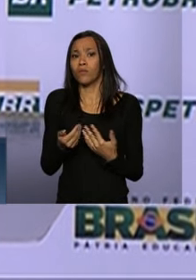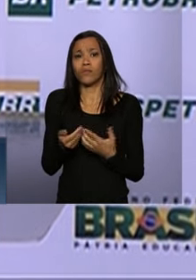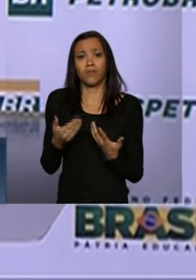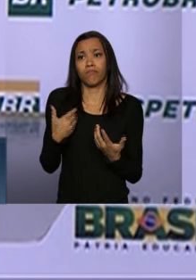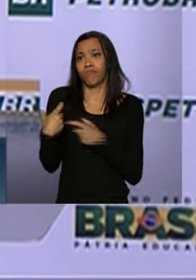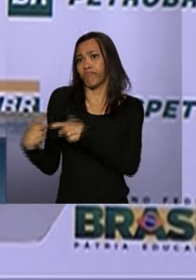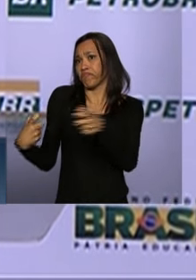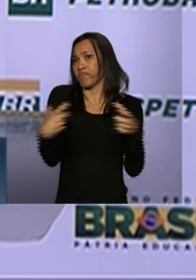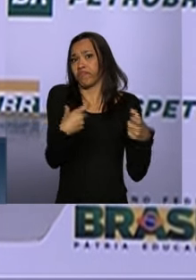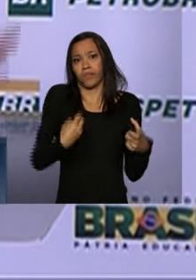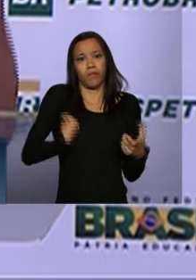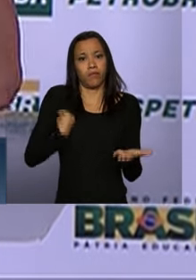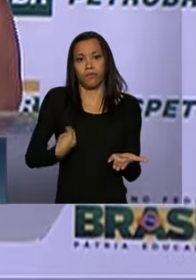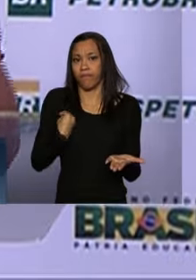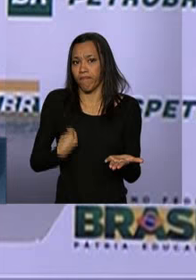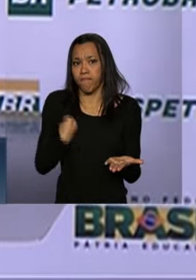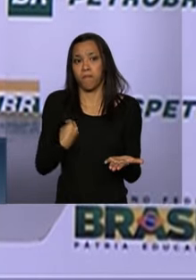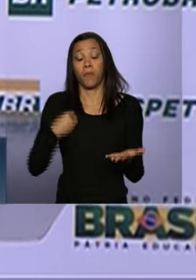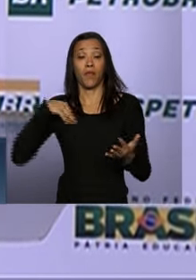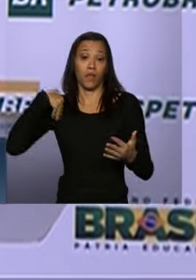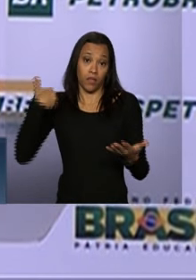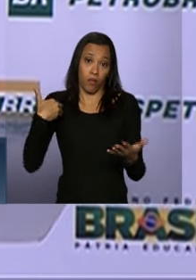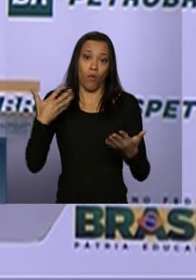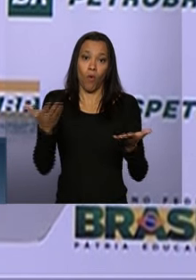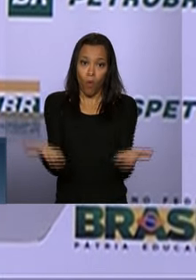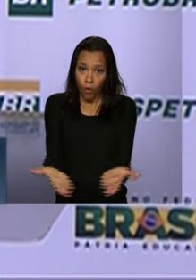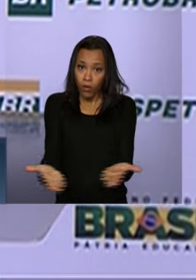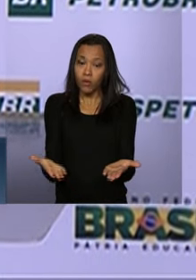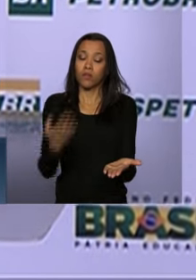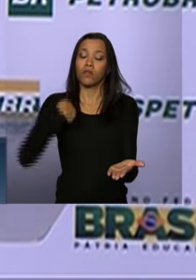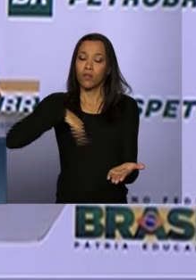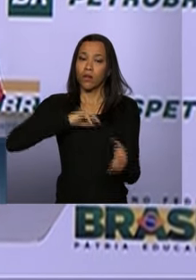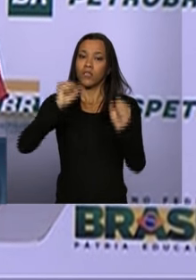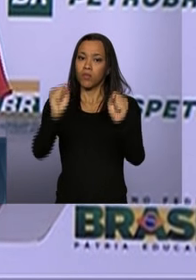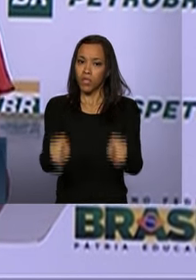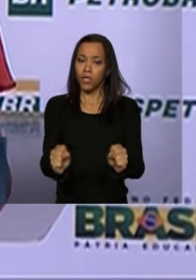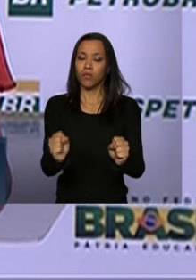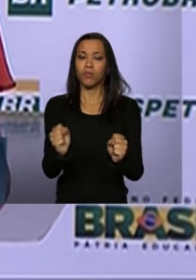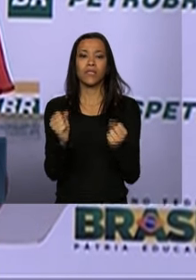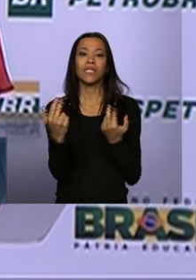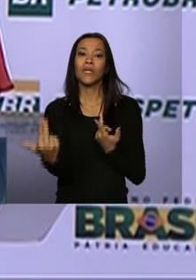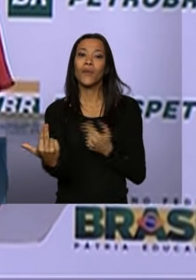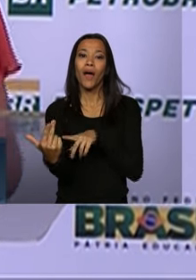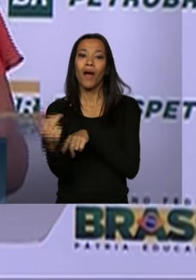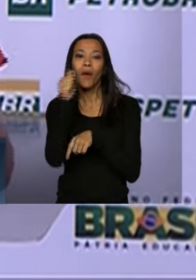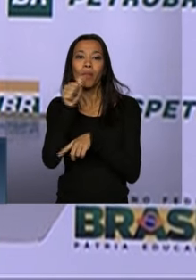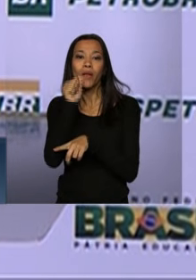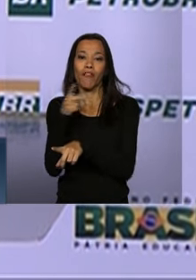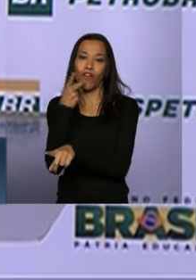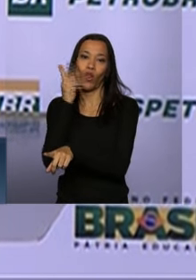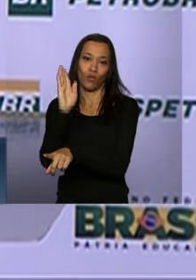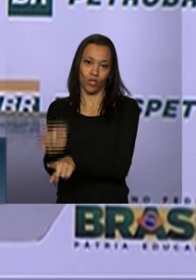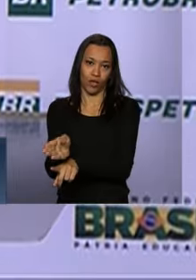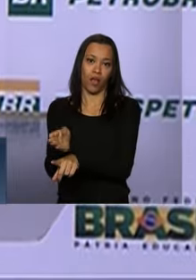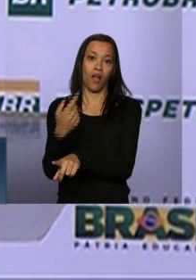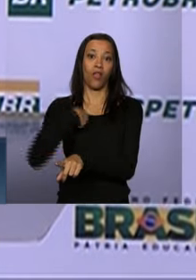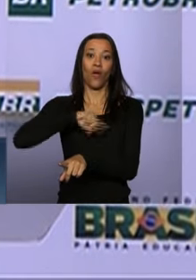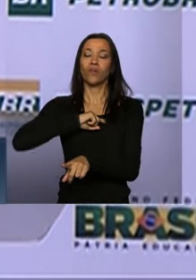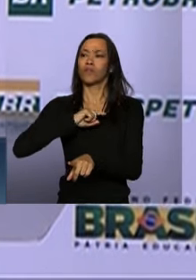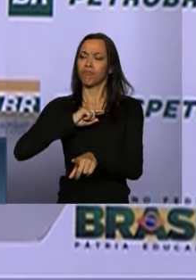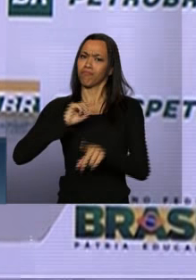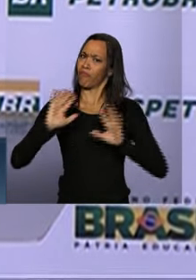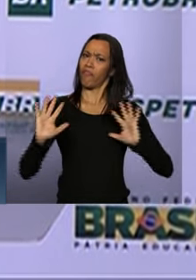caminhos. E hoje nós podemos, de fato, como disse a Andréia, comemorar numa